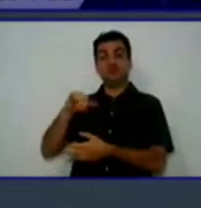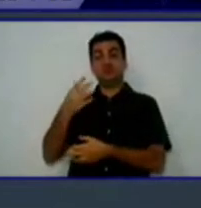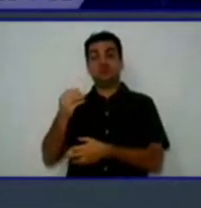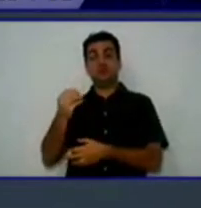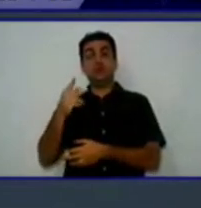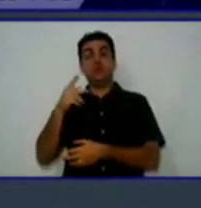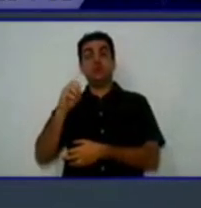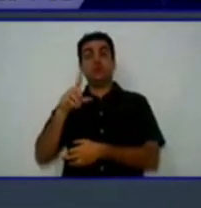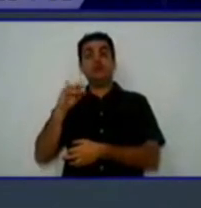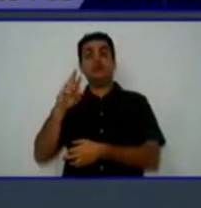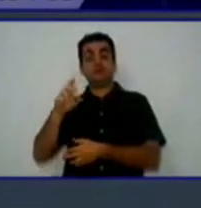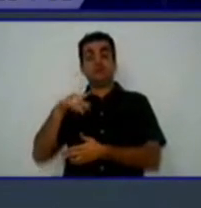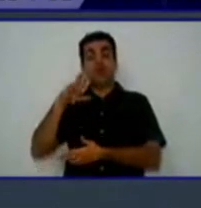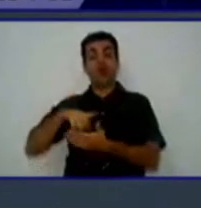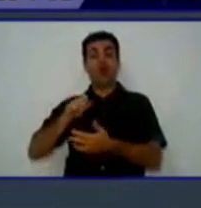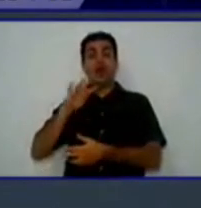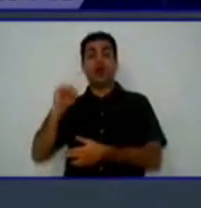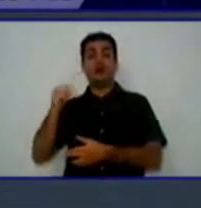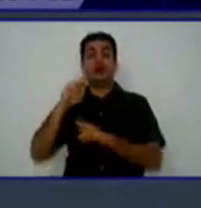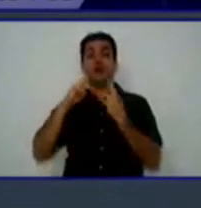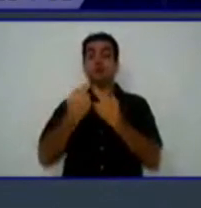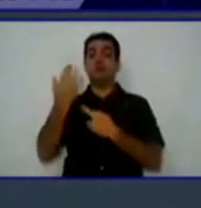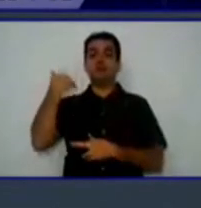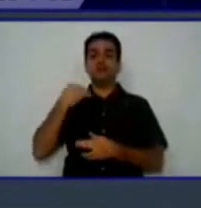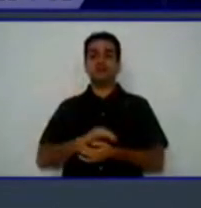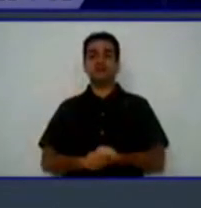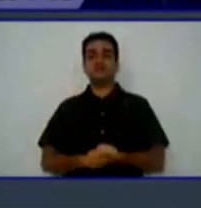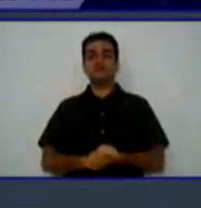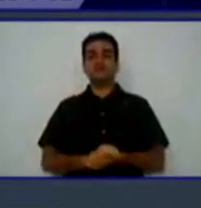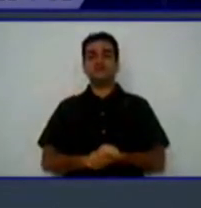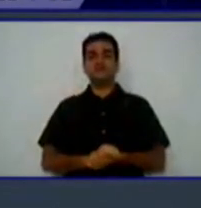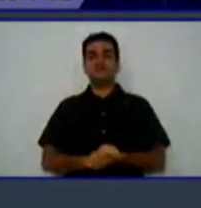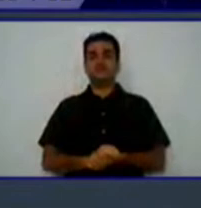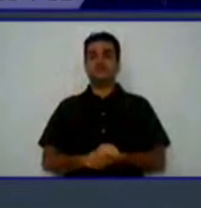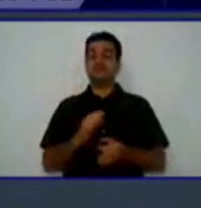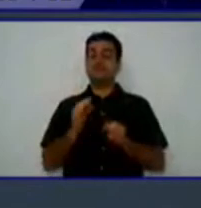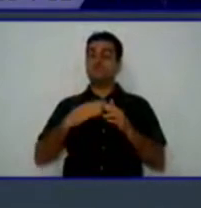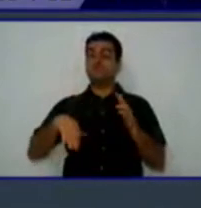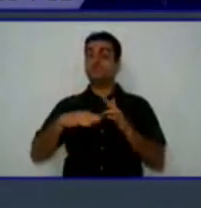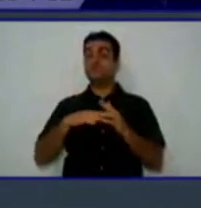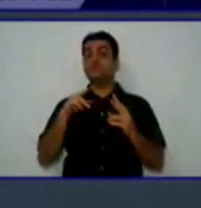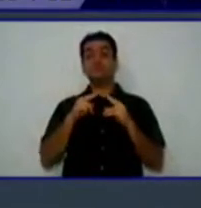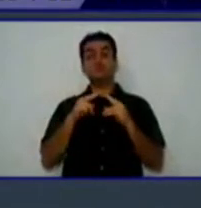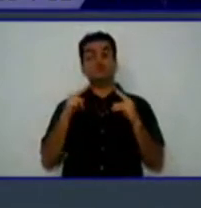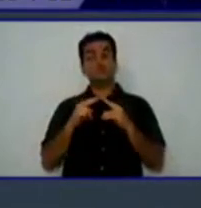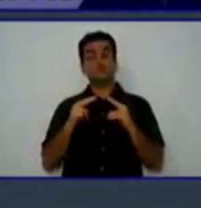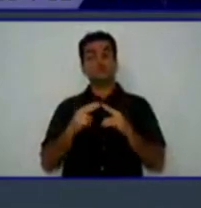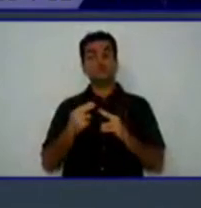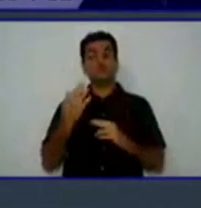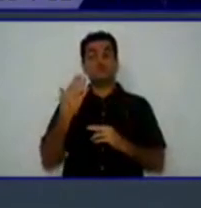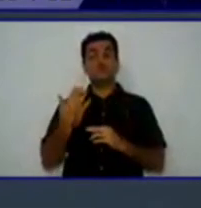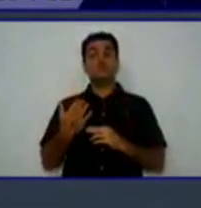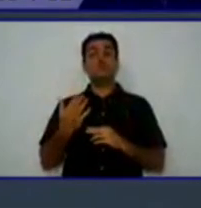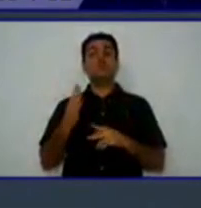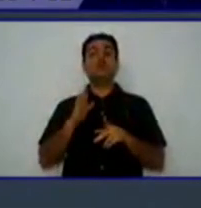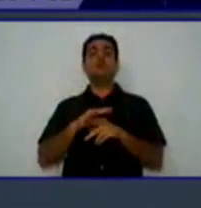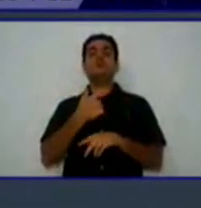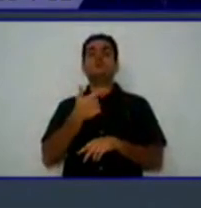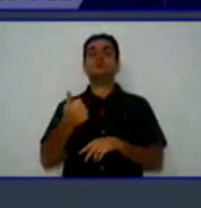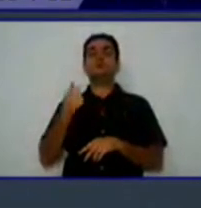a leitura da ata da sessão anterior. Ata da sessão ordinária jurisdicional realizada inteiramente por videoconferência em 29